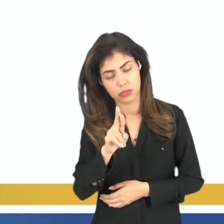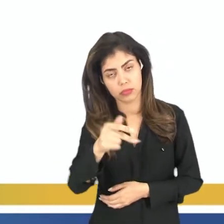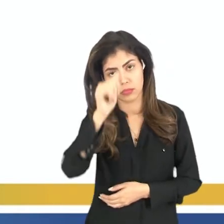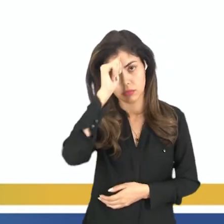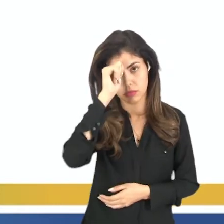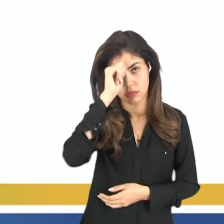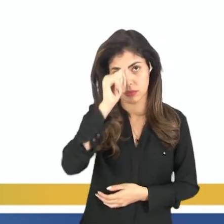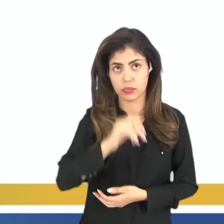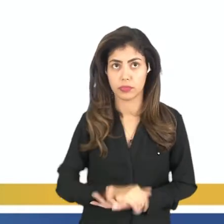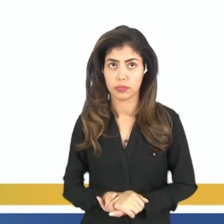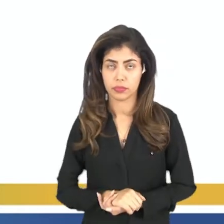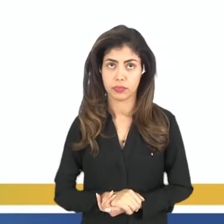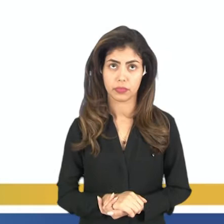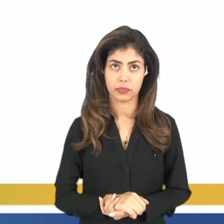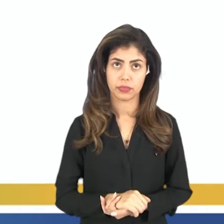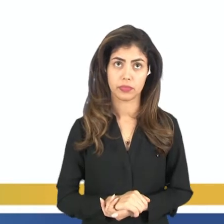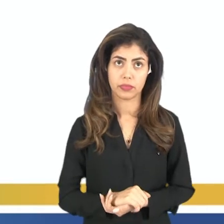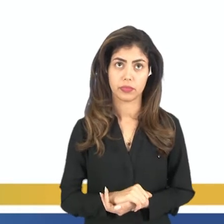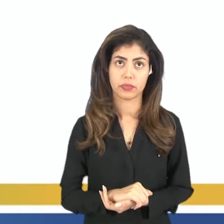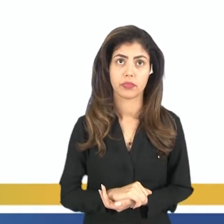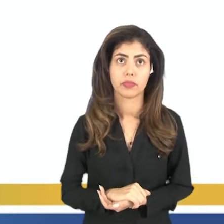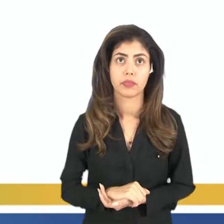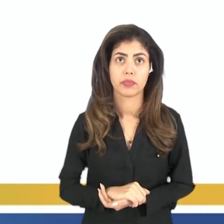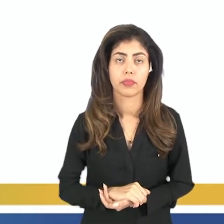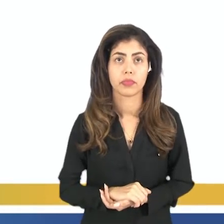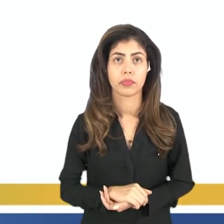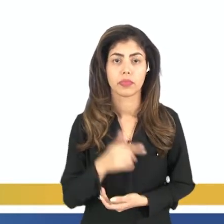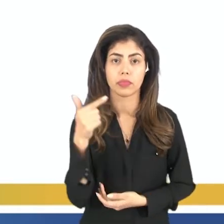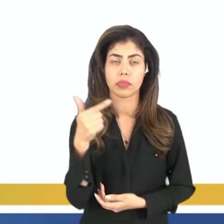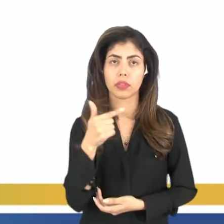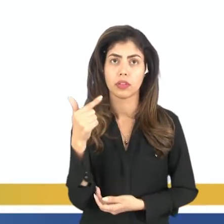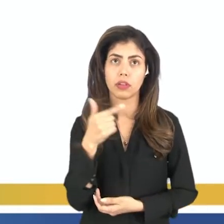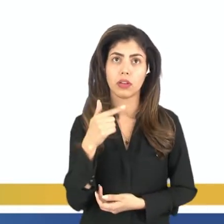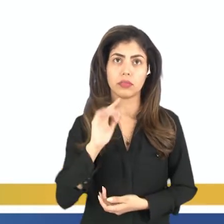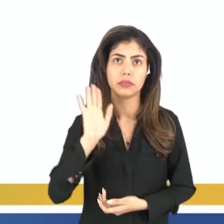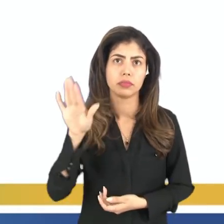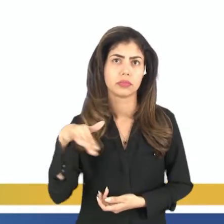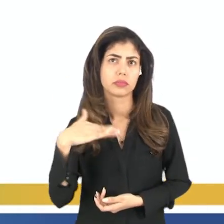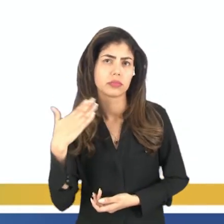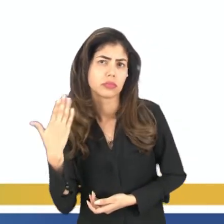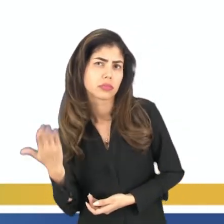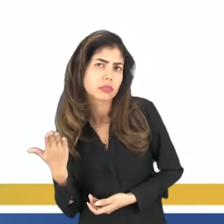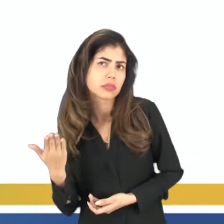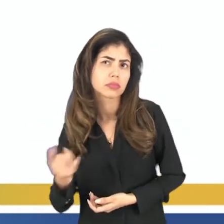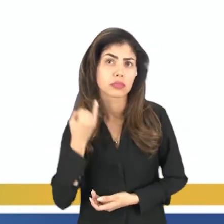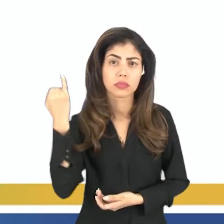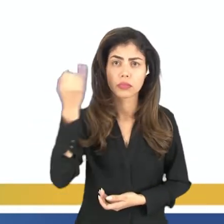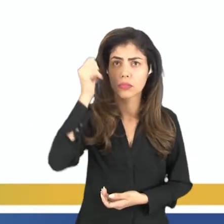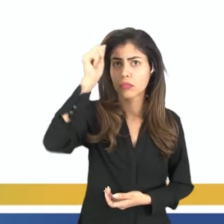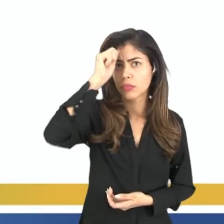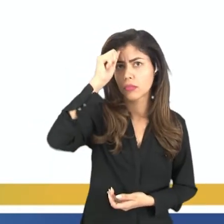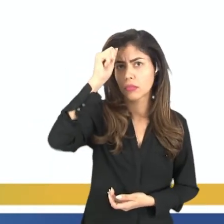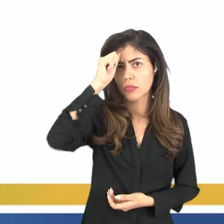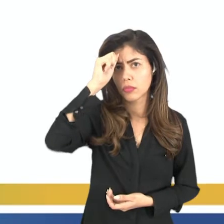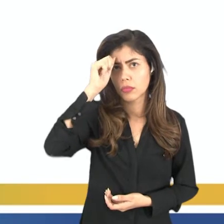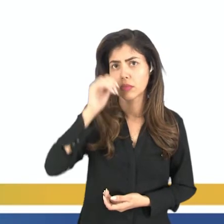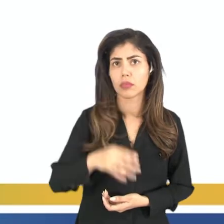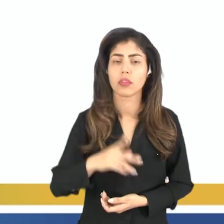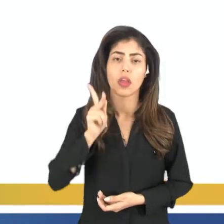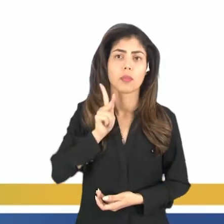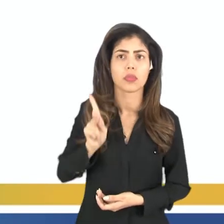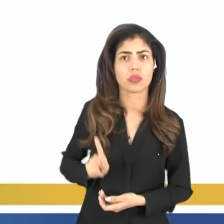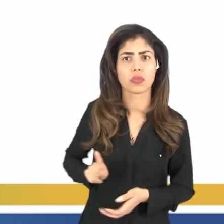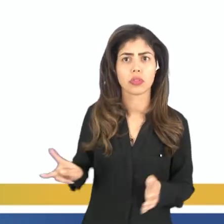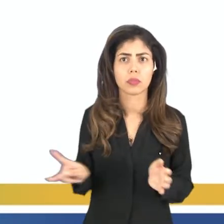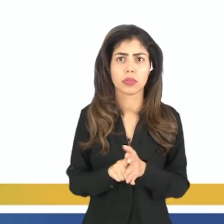do autor, é a tese, como chamamos. Número 2, em que se basa principalmente o autor para